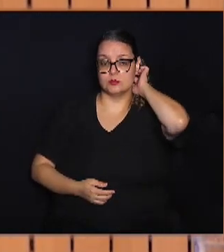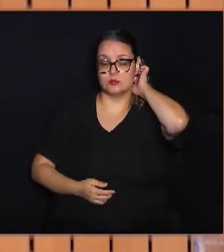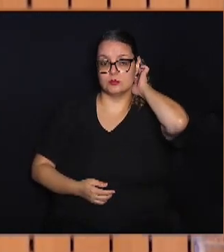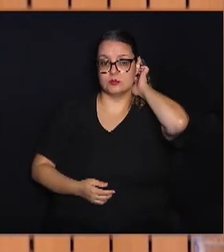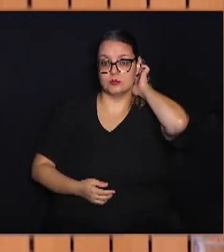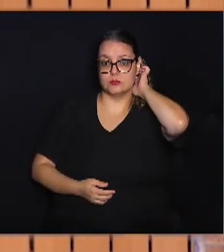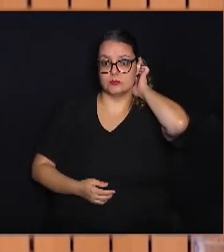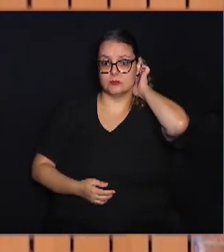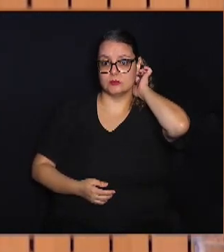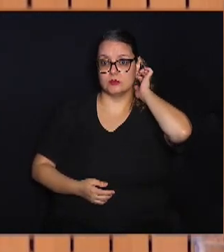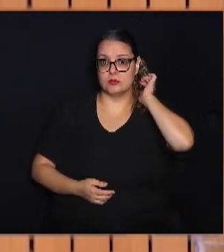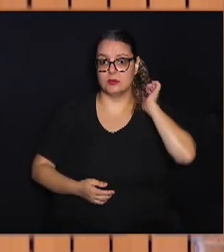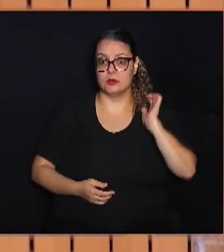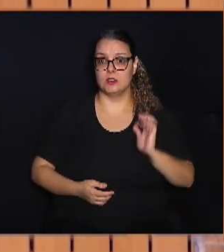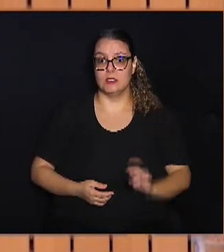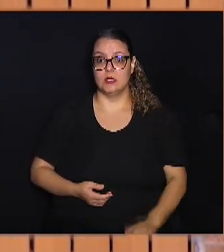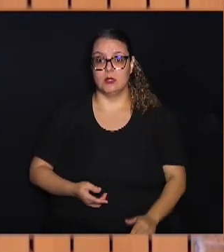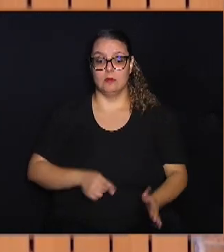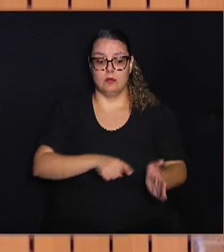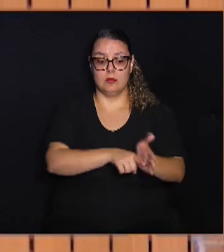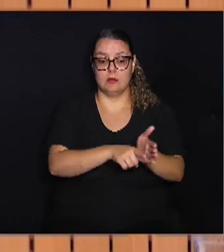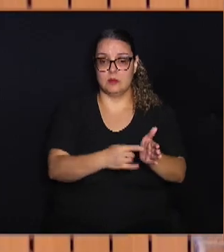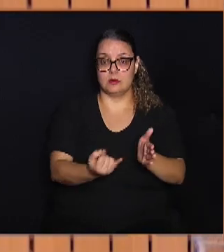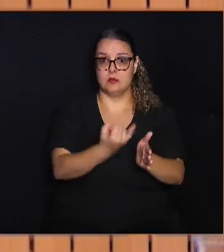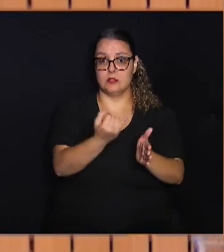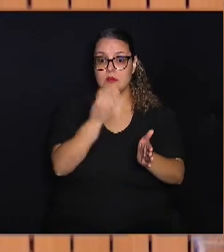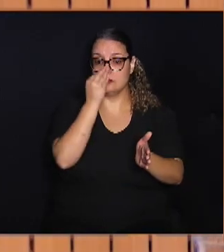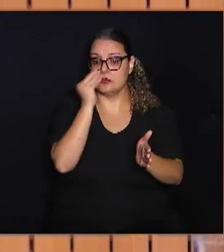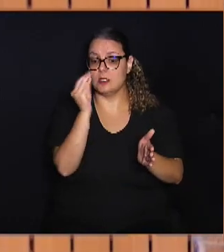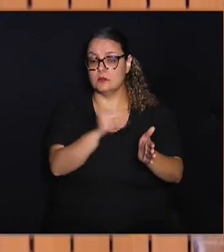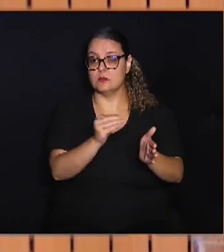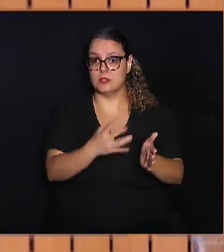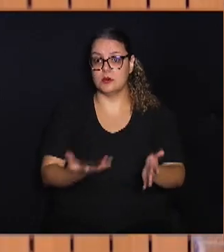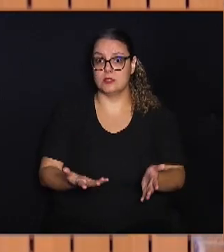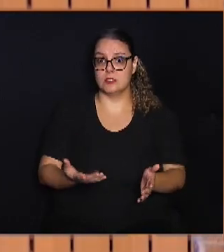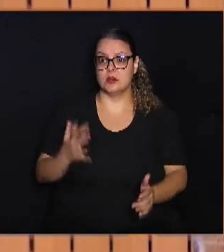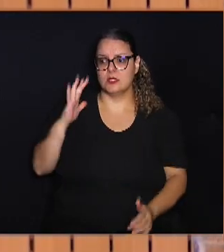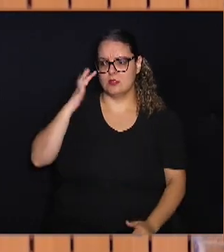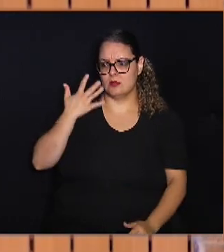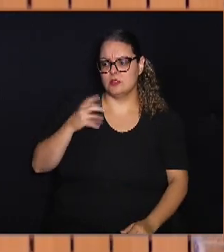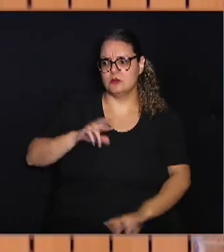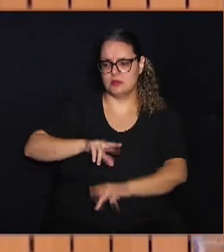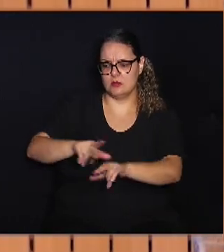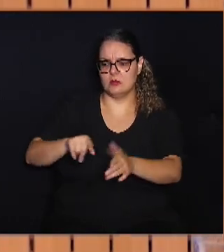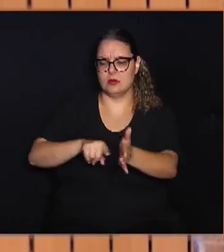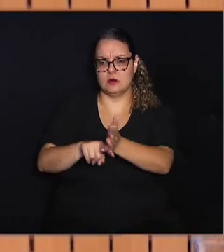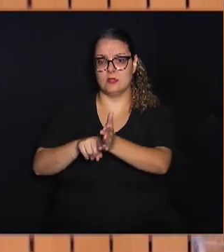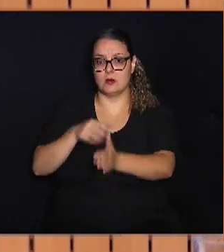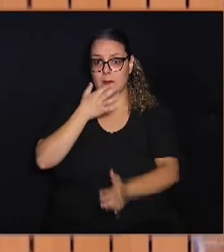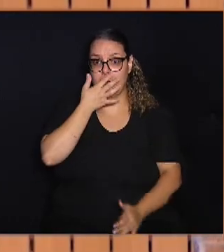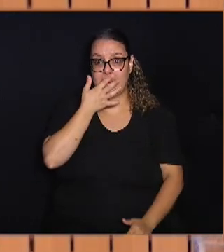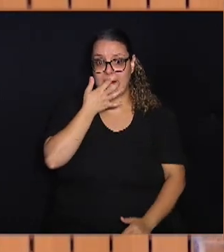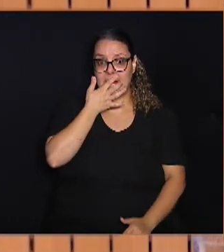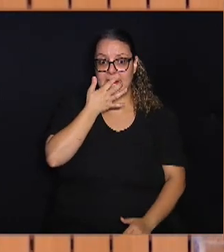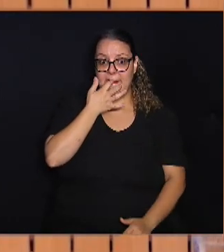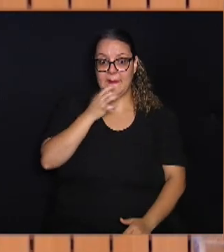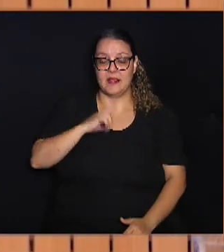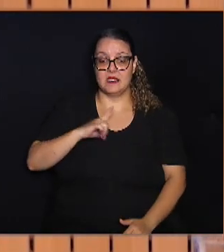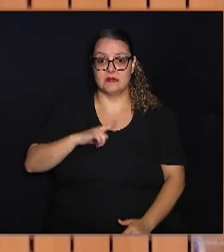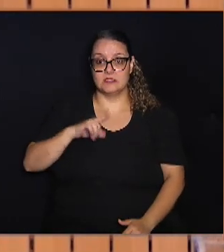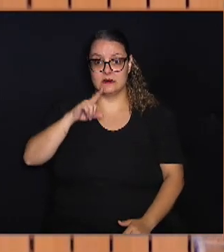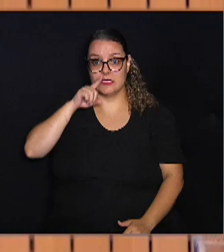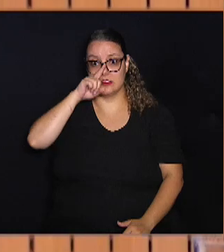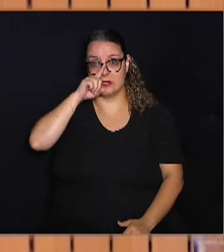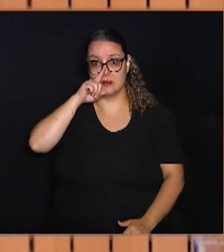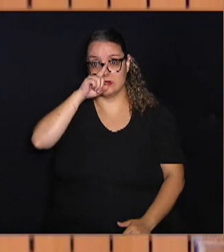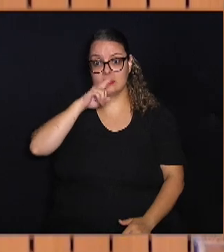uma pesquisa tão importante, né? Imagino que tenham outras pesquisas tão importantes, quer dizer, coloca em risco o desenvolvimento dessas pesquisas,